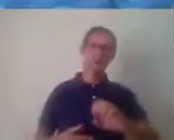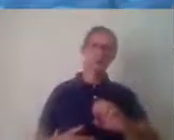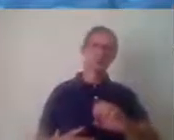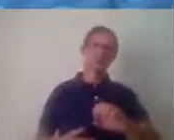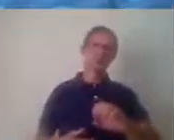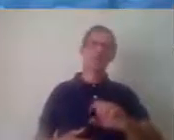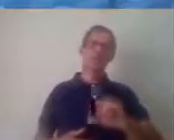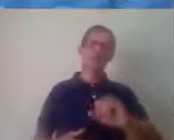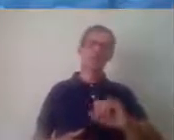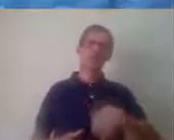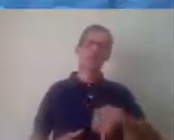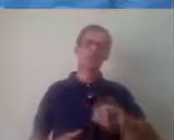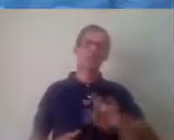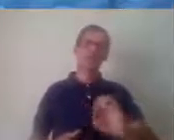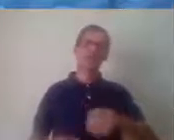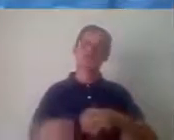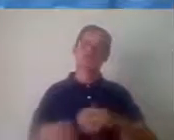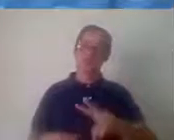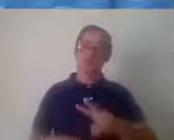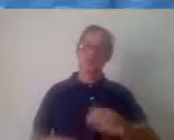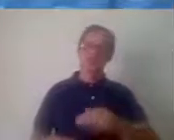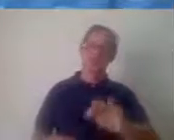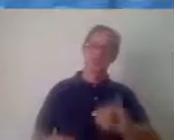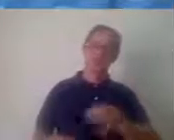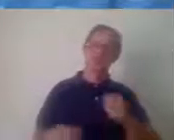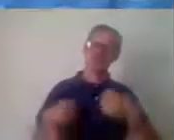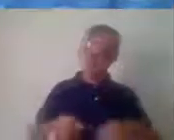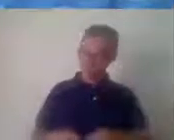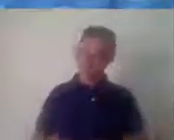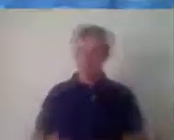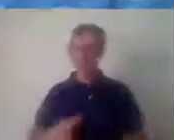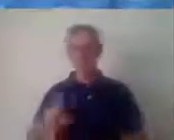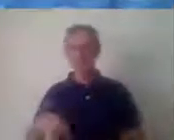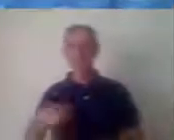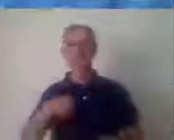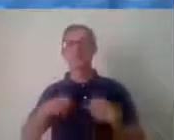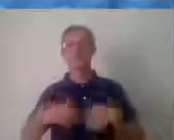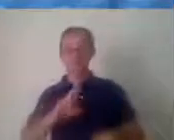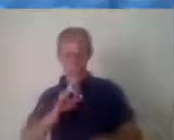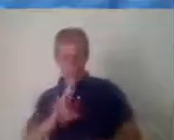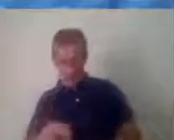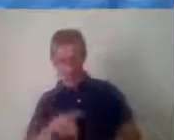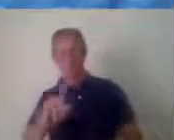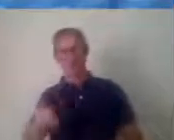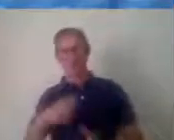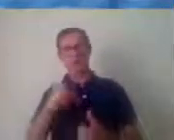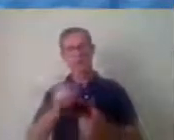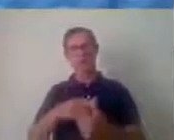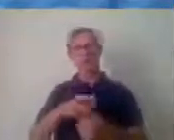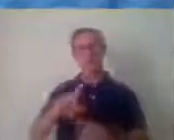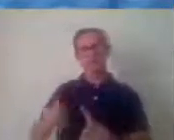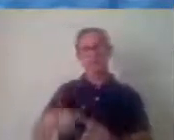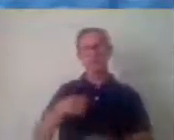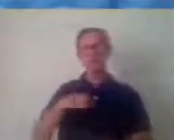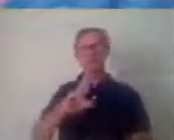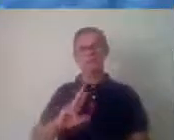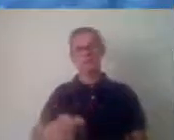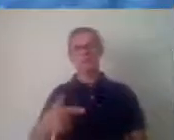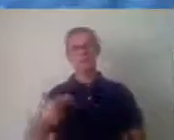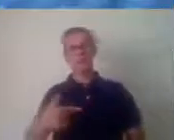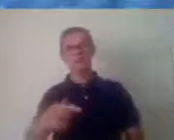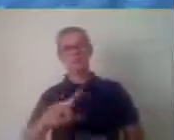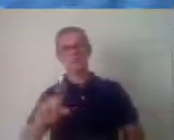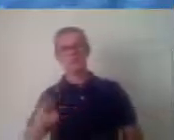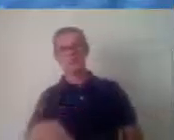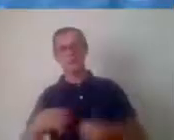depende de uma variável? Depende, professora. Eu vou resolver essa integral primeiro e depois eu resolvo a outra